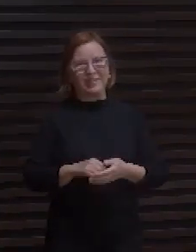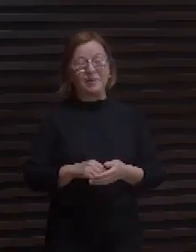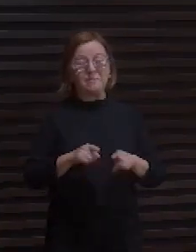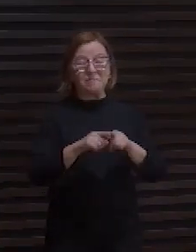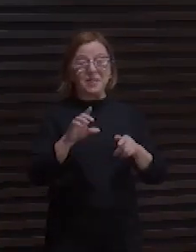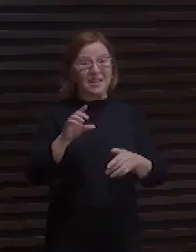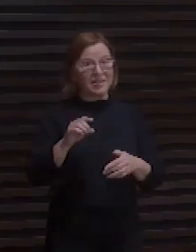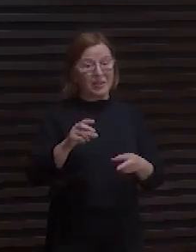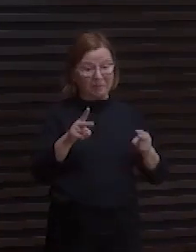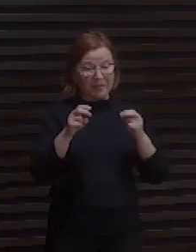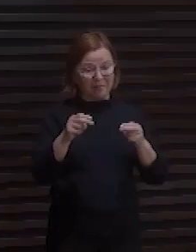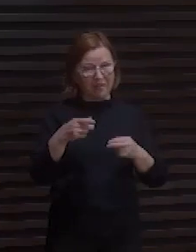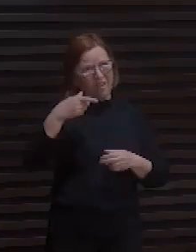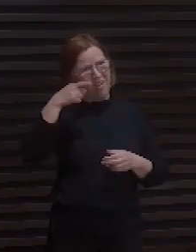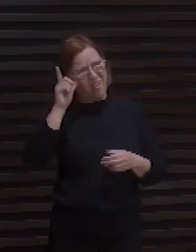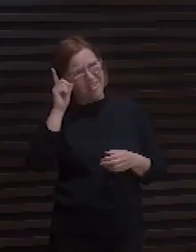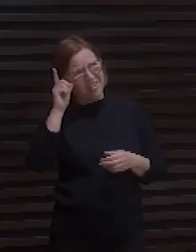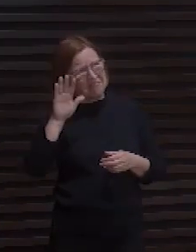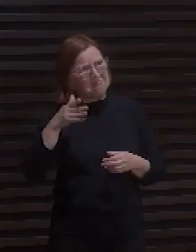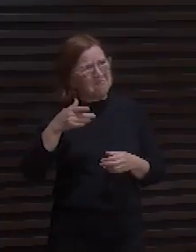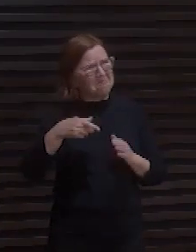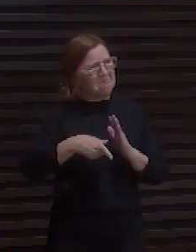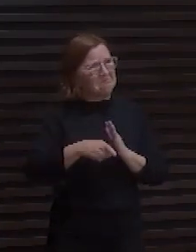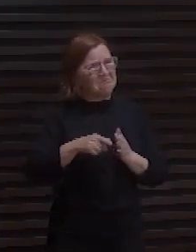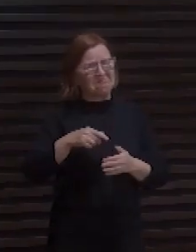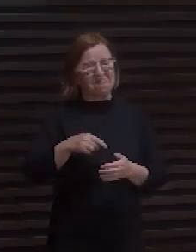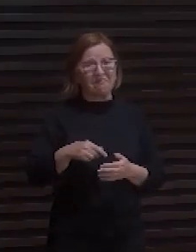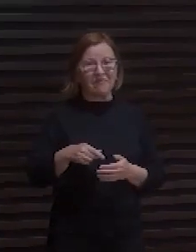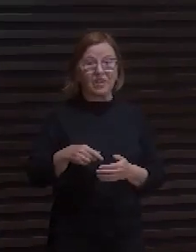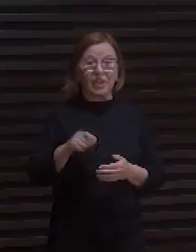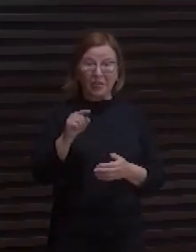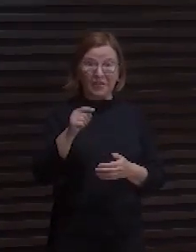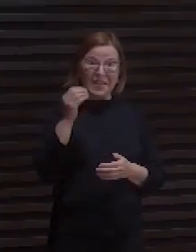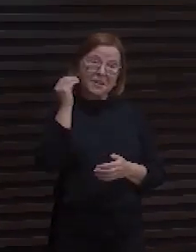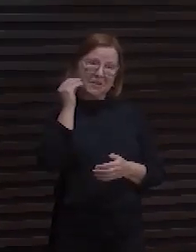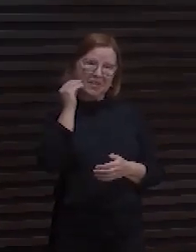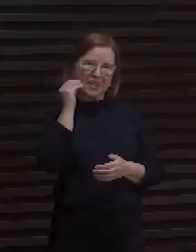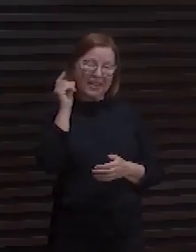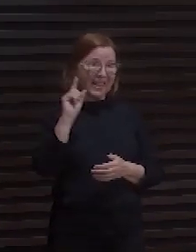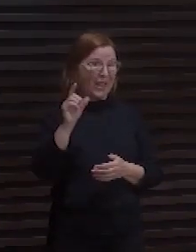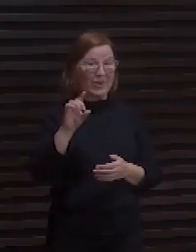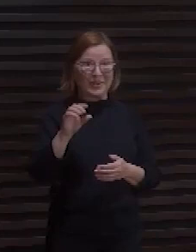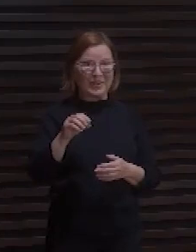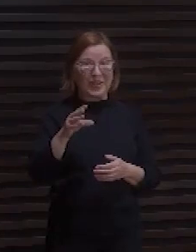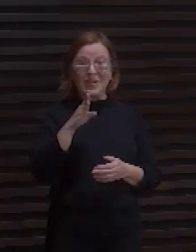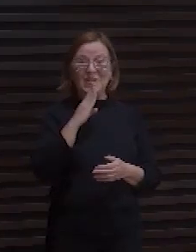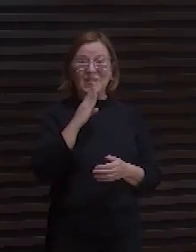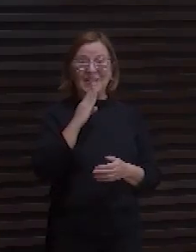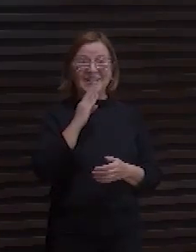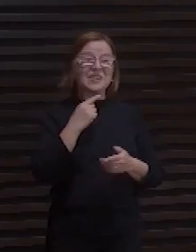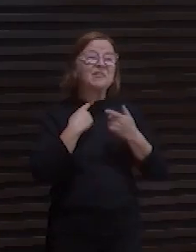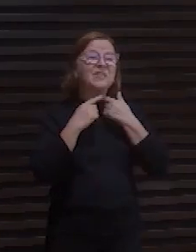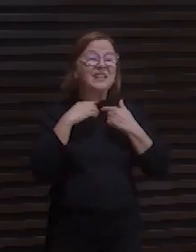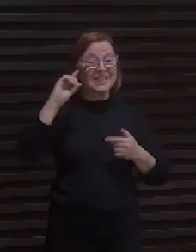si ontem ou antes de ontem. Você vai experimentar, você não vai apenas conhecer qual é a vontade de Deus, você